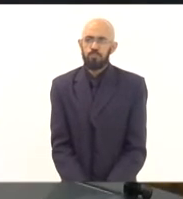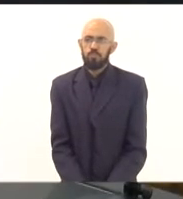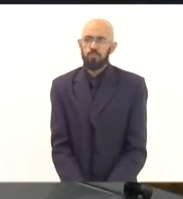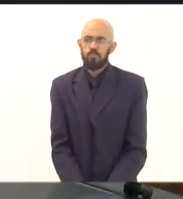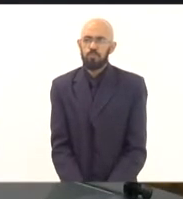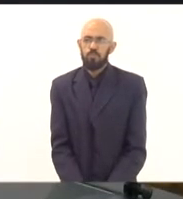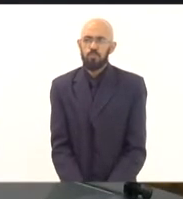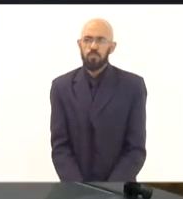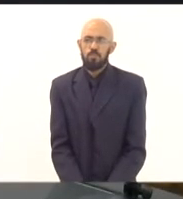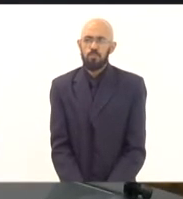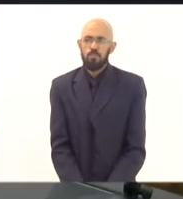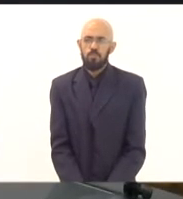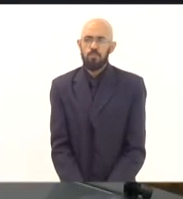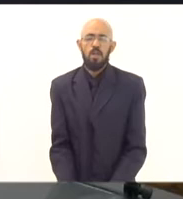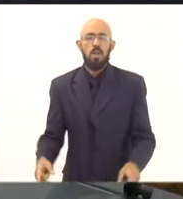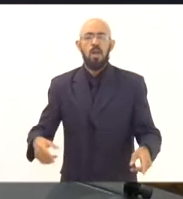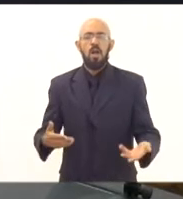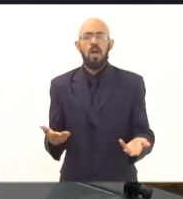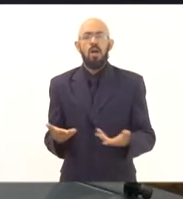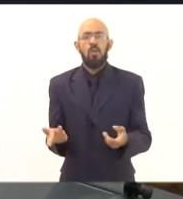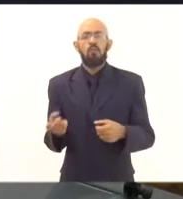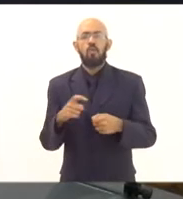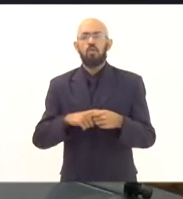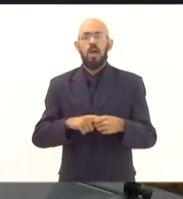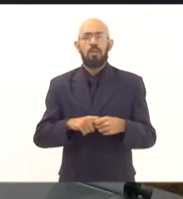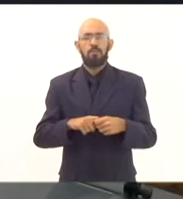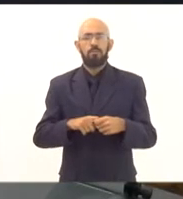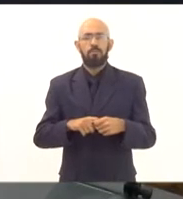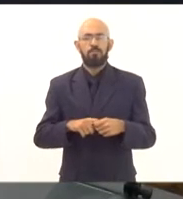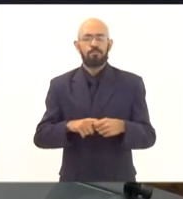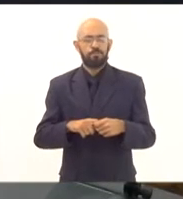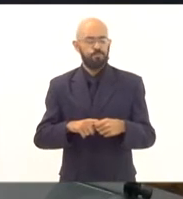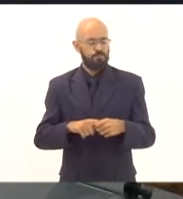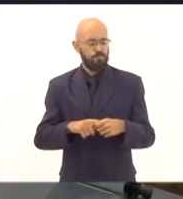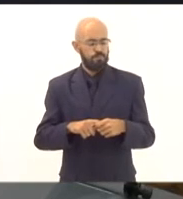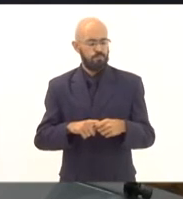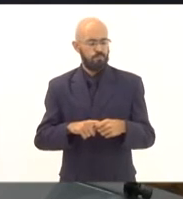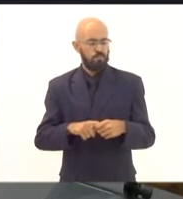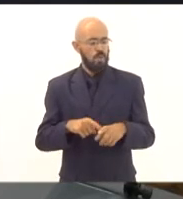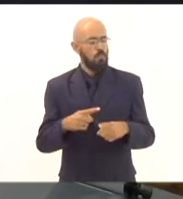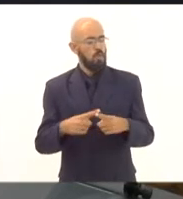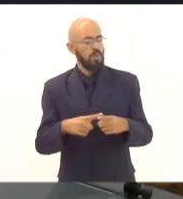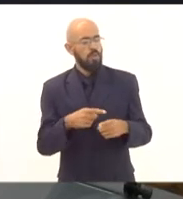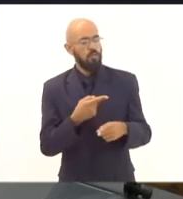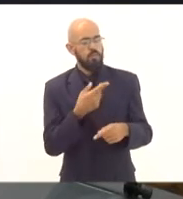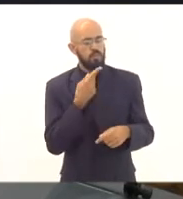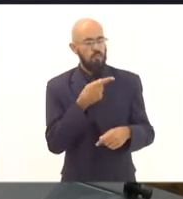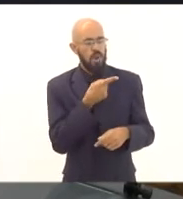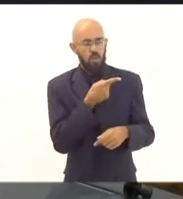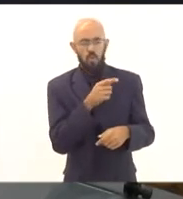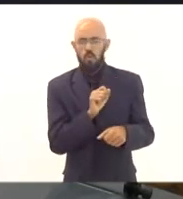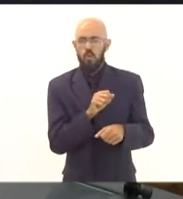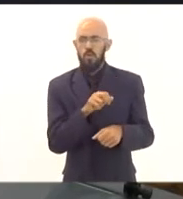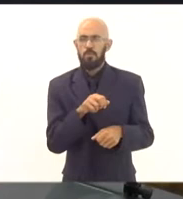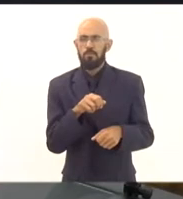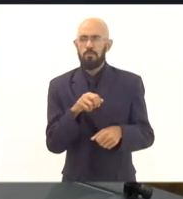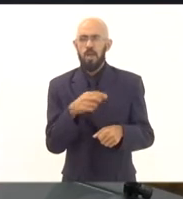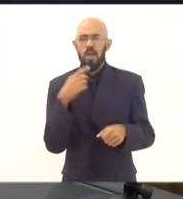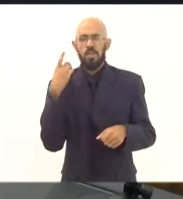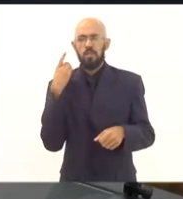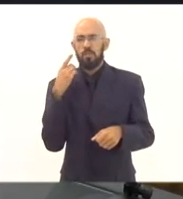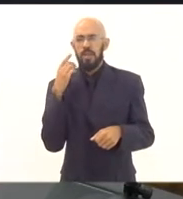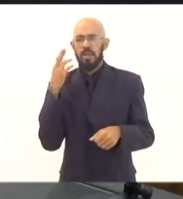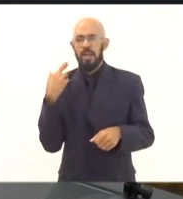é só voltar aqui porque você disse a Renata Souza